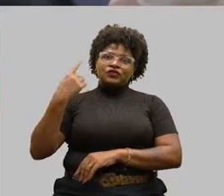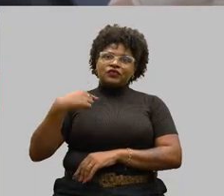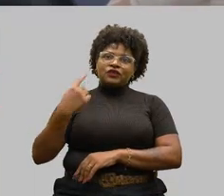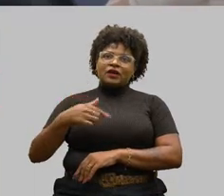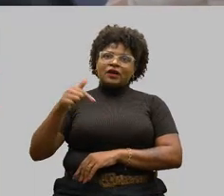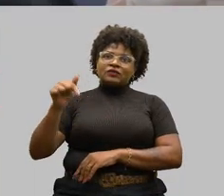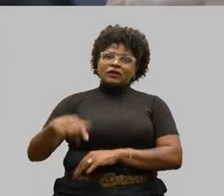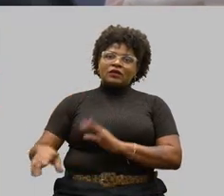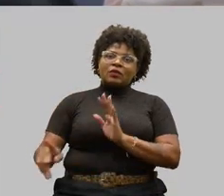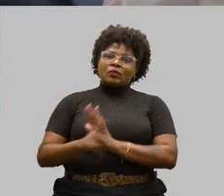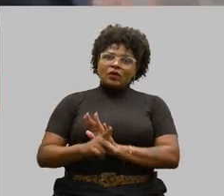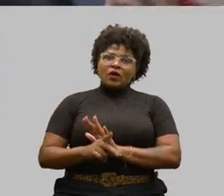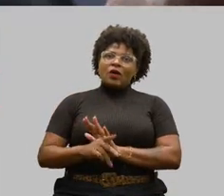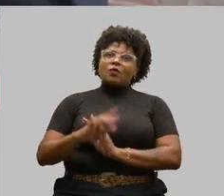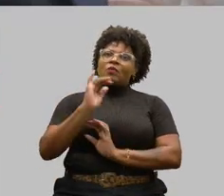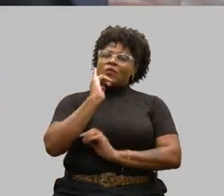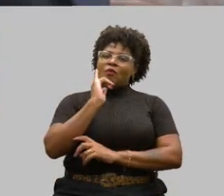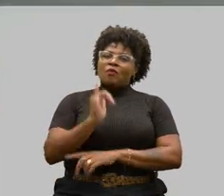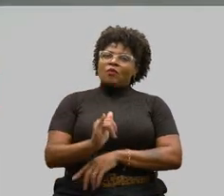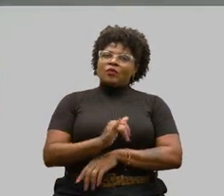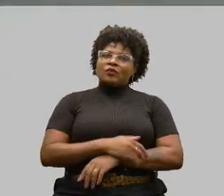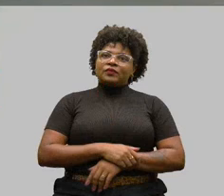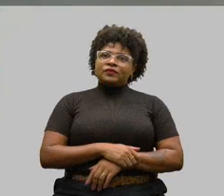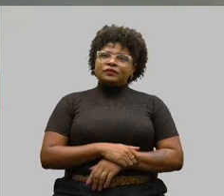para fazer o seu pronunciamento